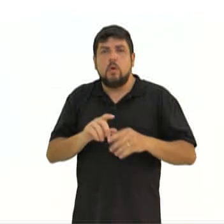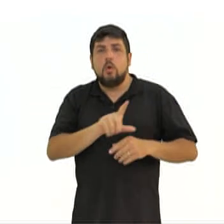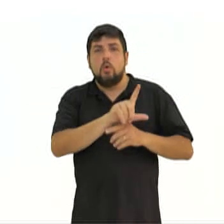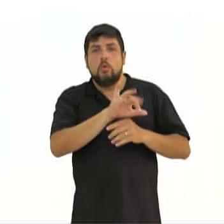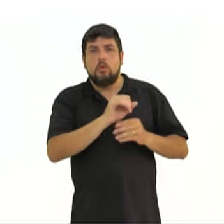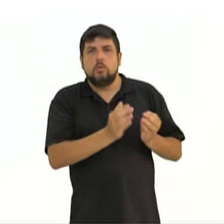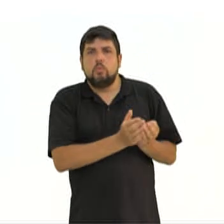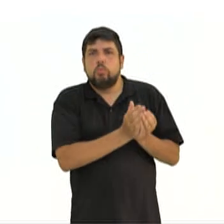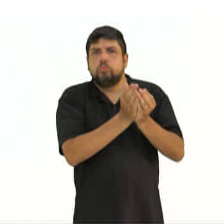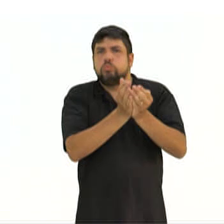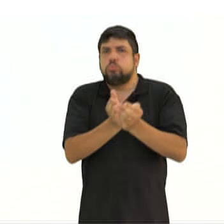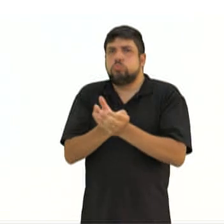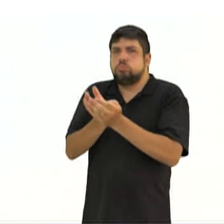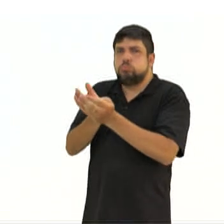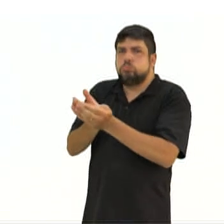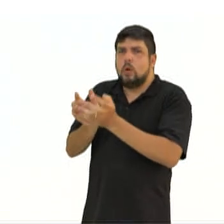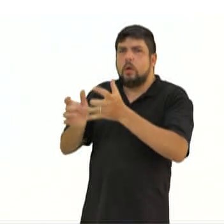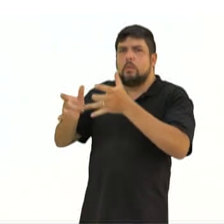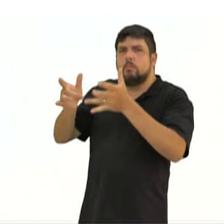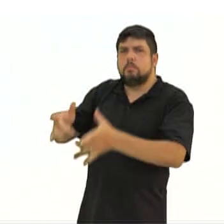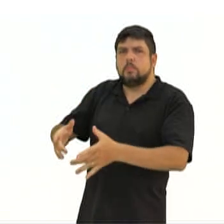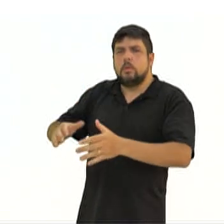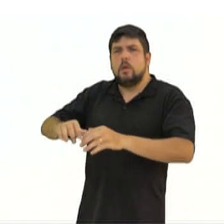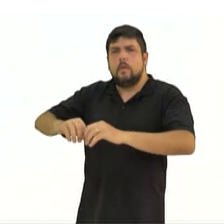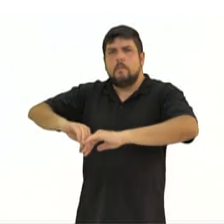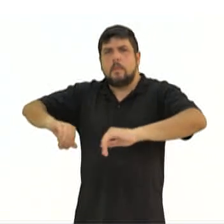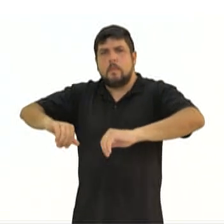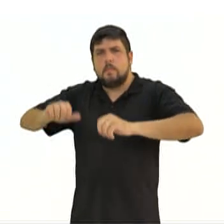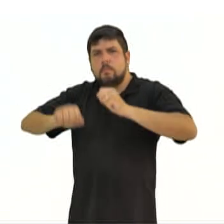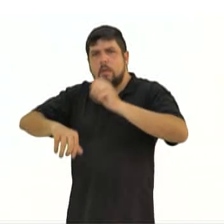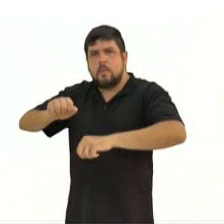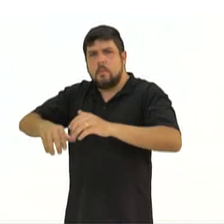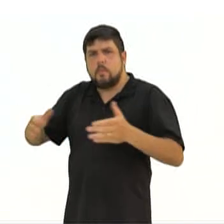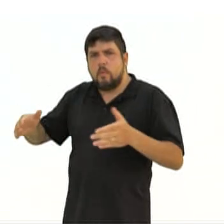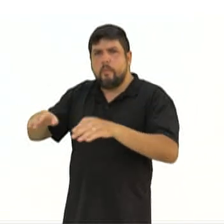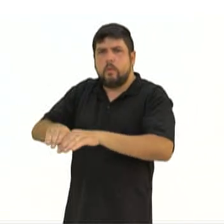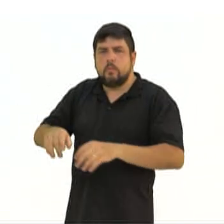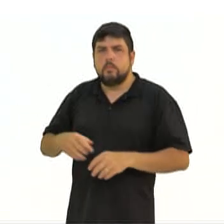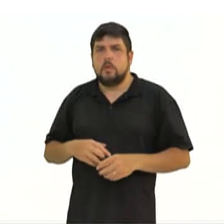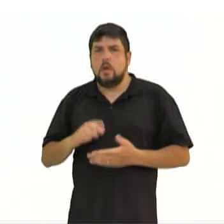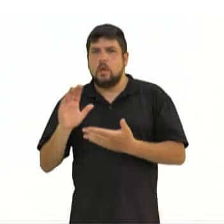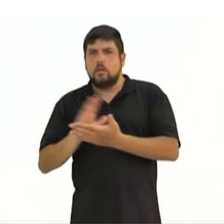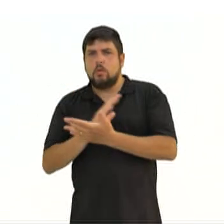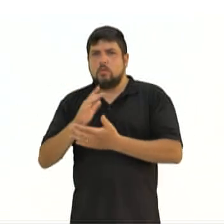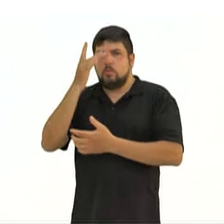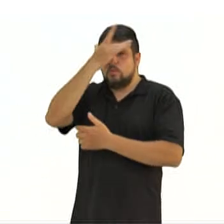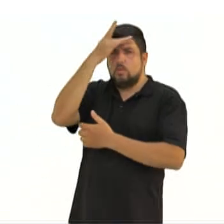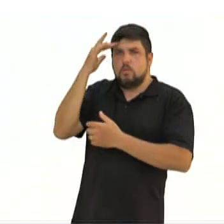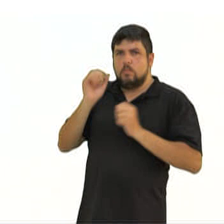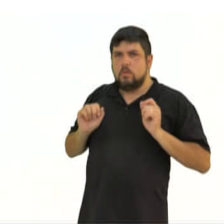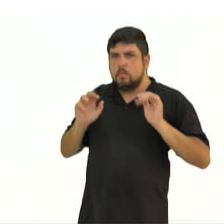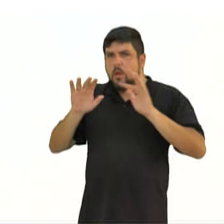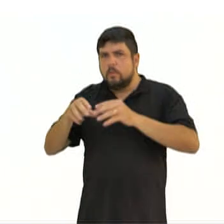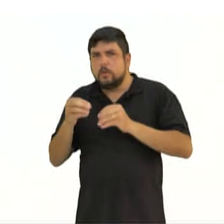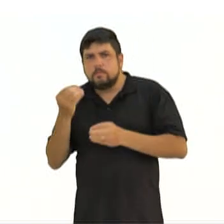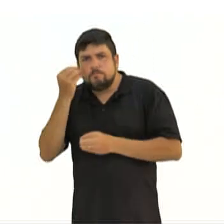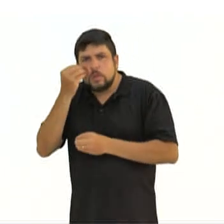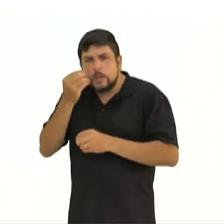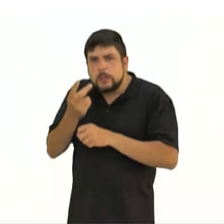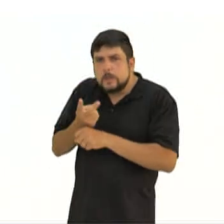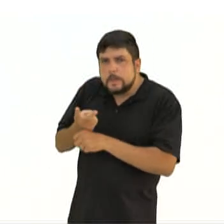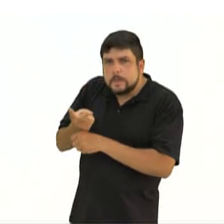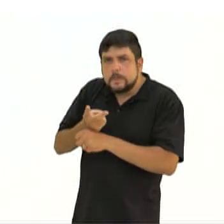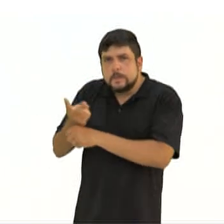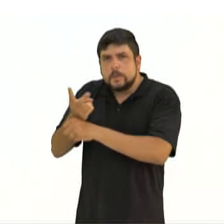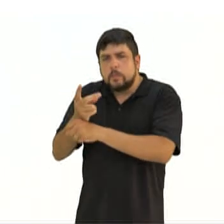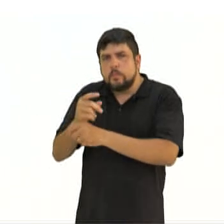navios, e eles vão lá e colocam em aterro sanitário e as pessoas vão, nesses lixões aí de lixo eletrônico, tentar buscar algum componente que